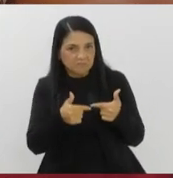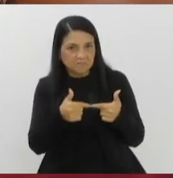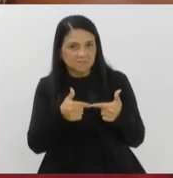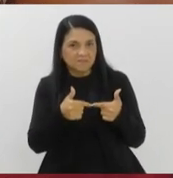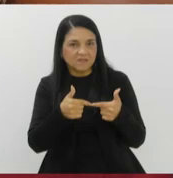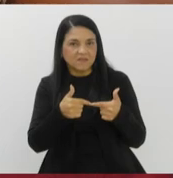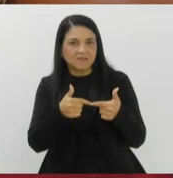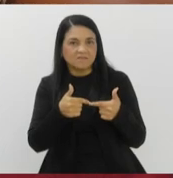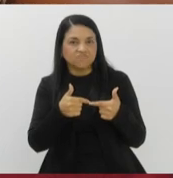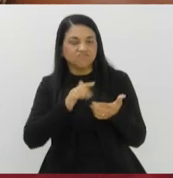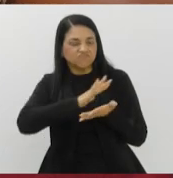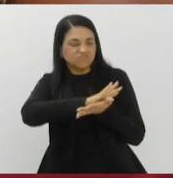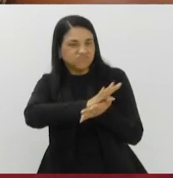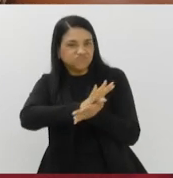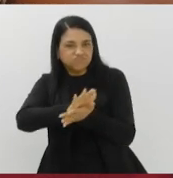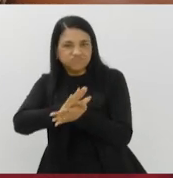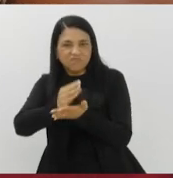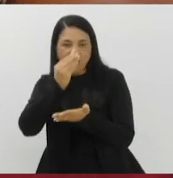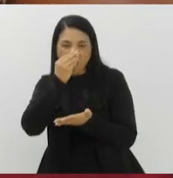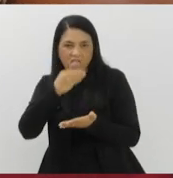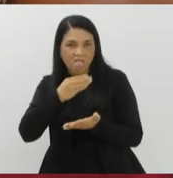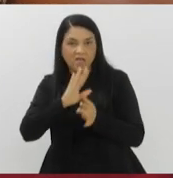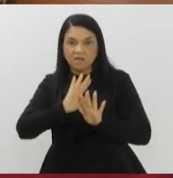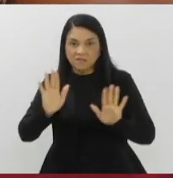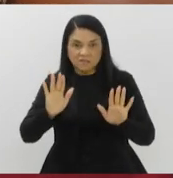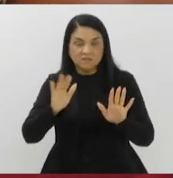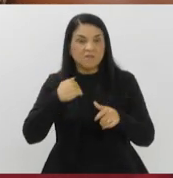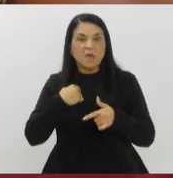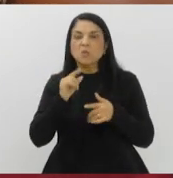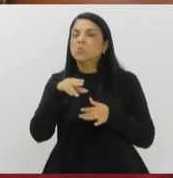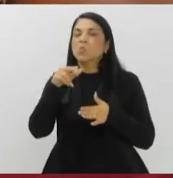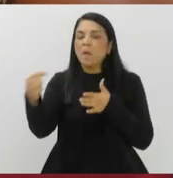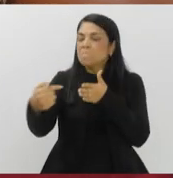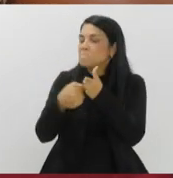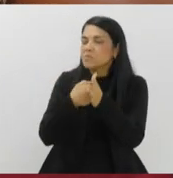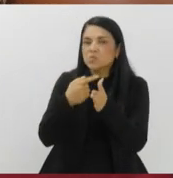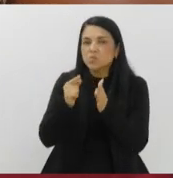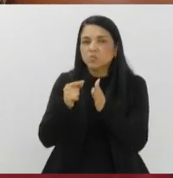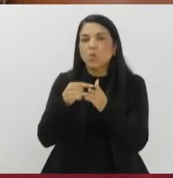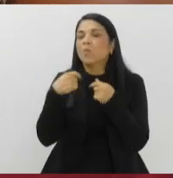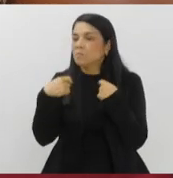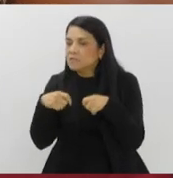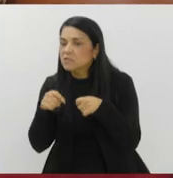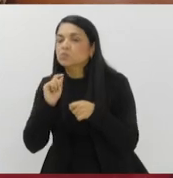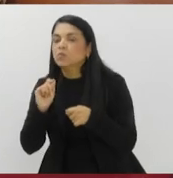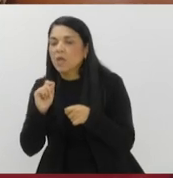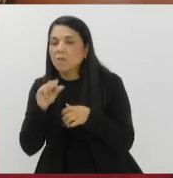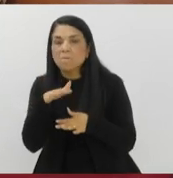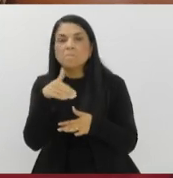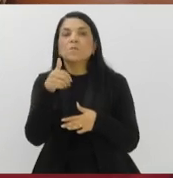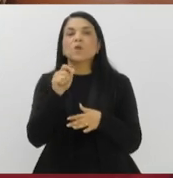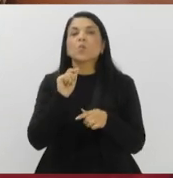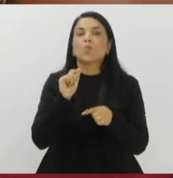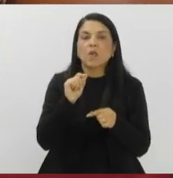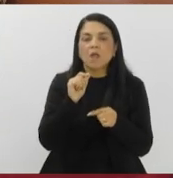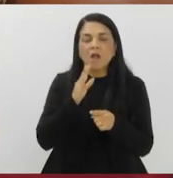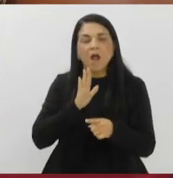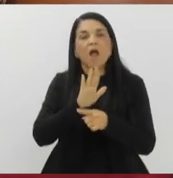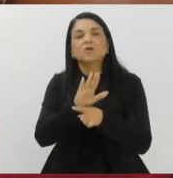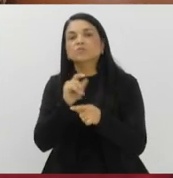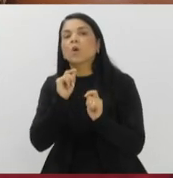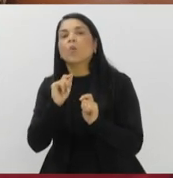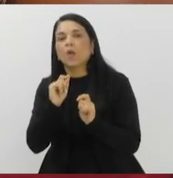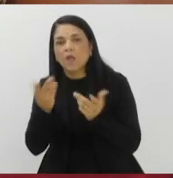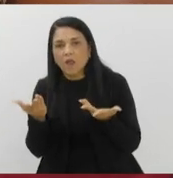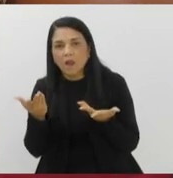ficam discriminando a gente, mas também nunca ninguém chegou para perguntar a gente o que a gente precisa, vamos melhorar, o que, que eu posso te ajudar,